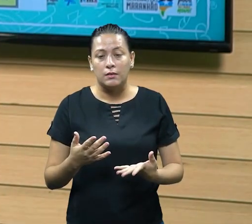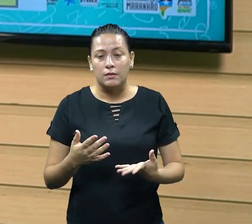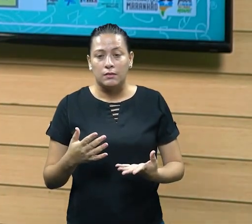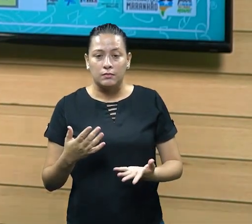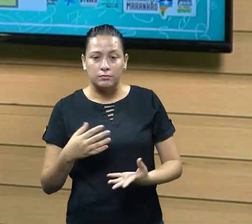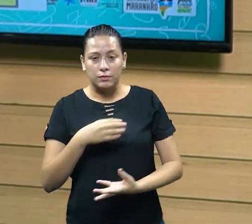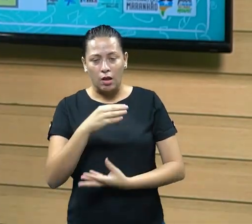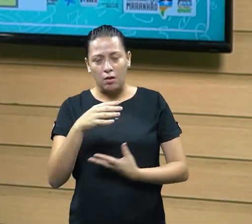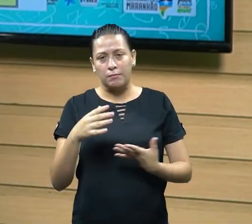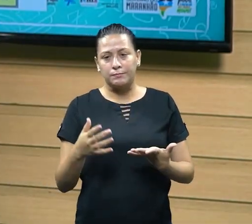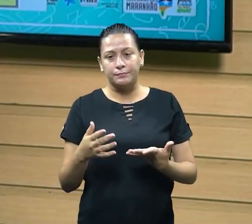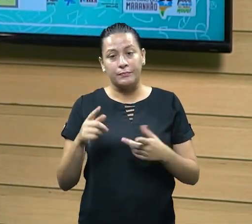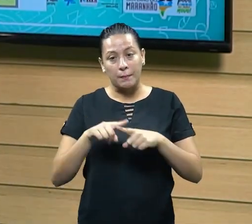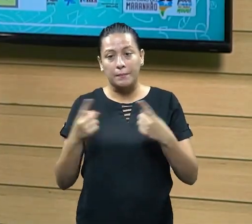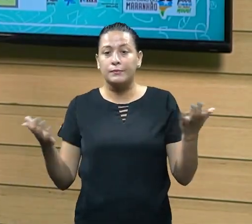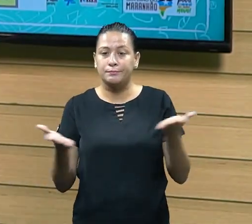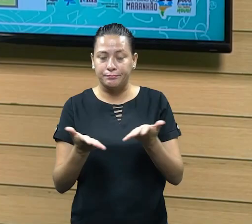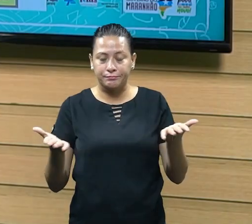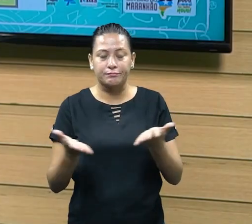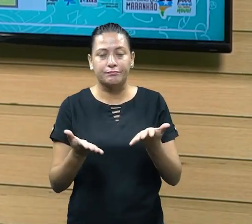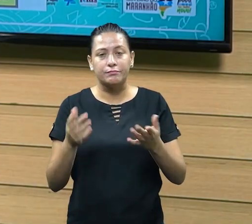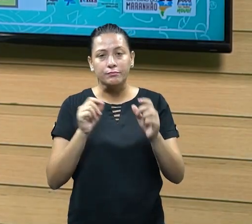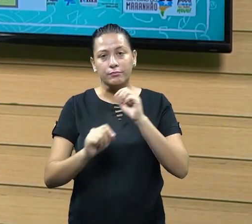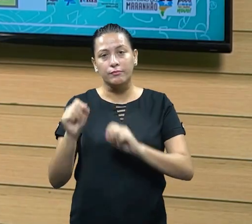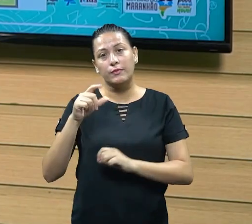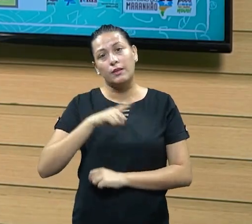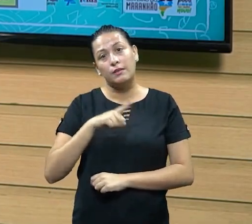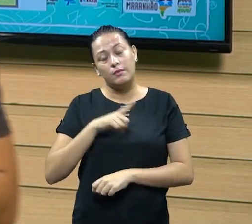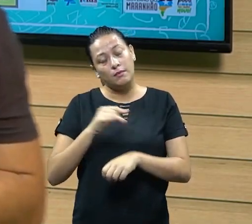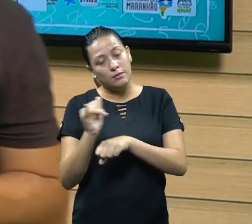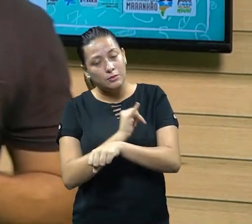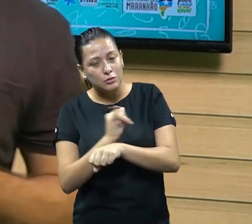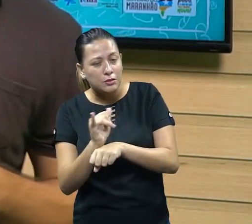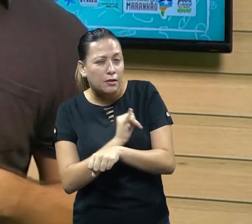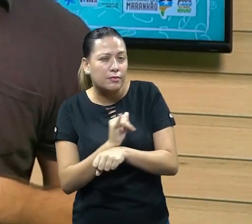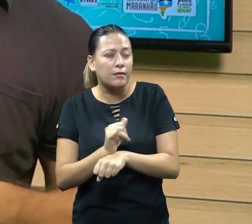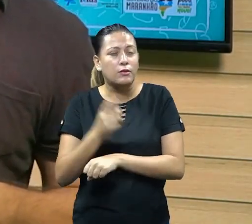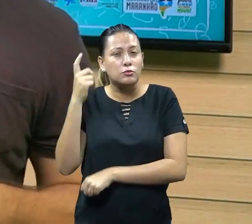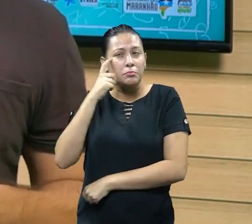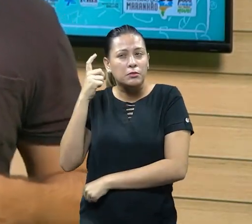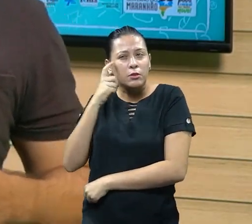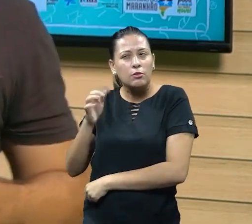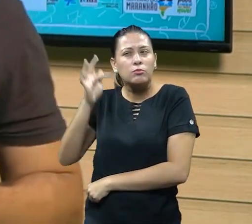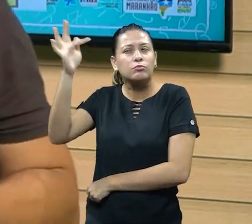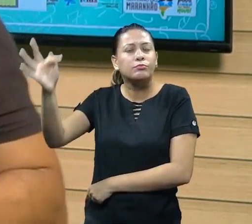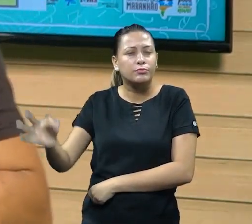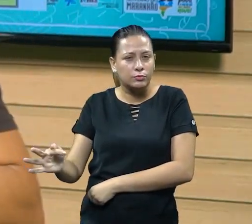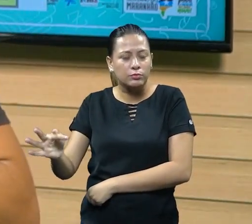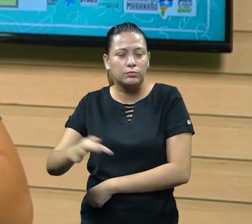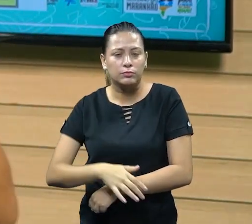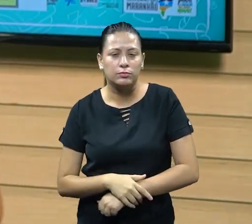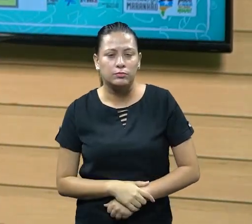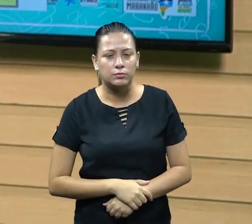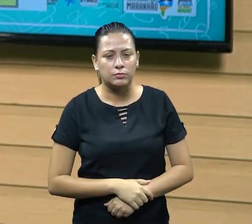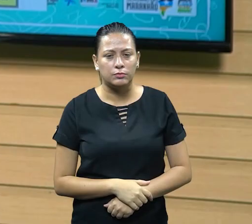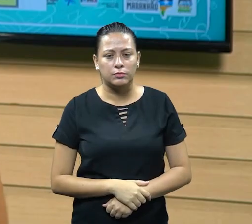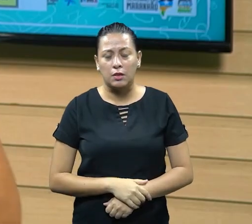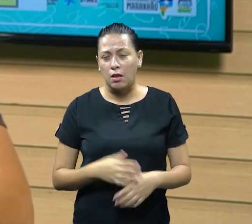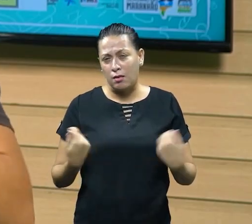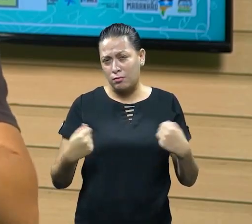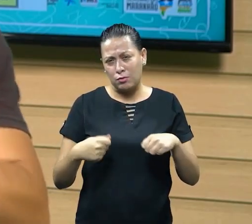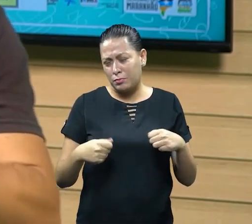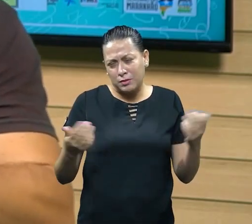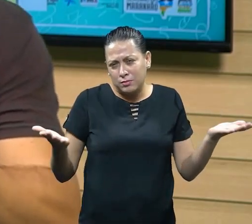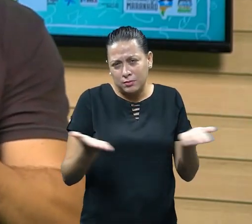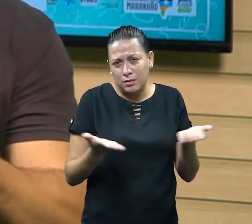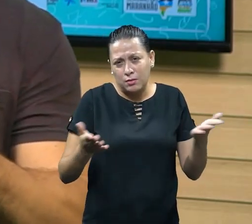Mas o que a gente tem hoje? A gente tem uma questão das estratégias, né? Do pensar longo prazo, do inovar, do criar. Não precisa ser